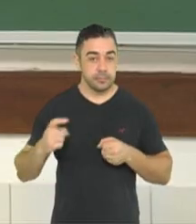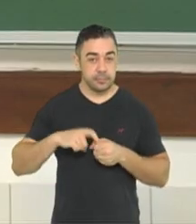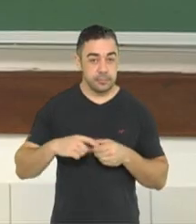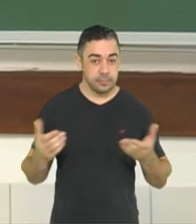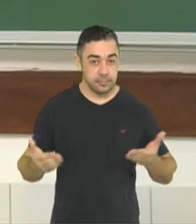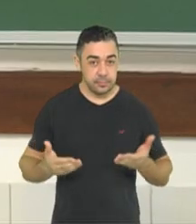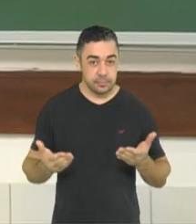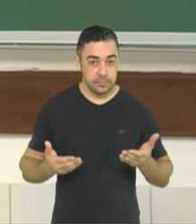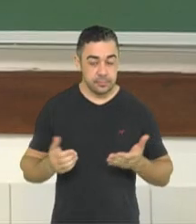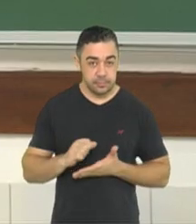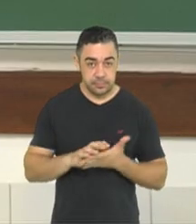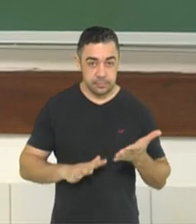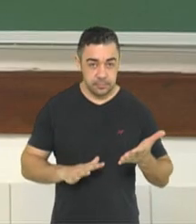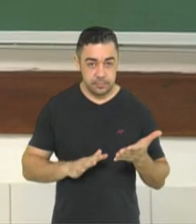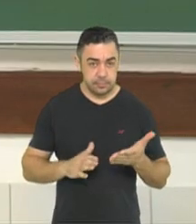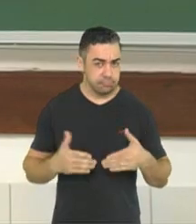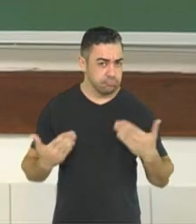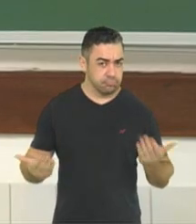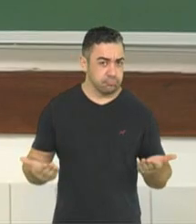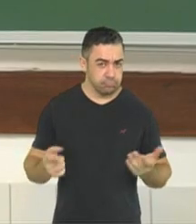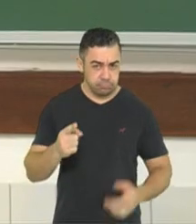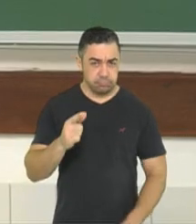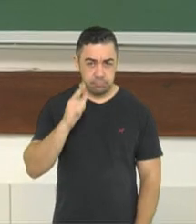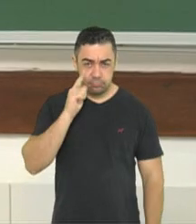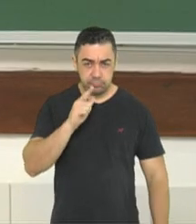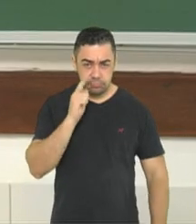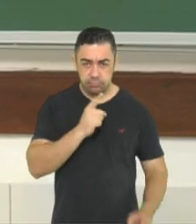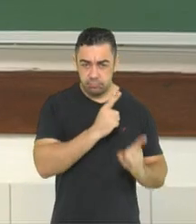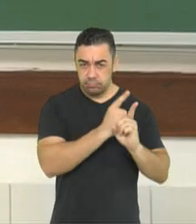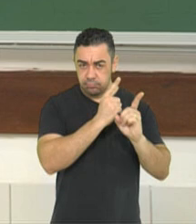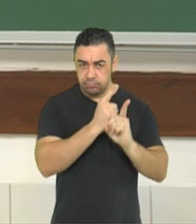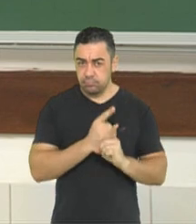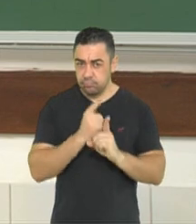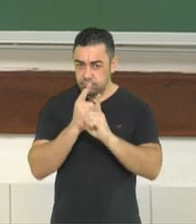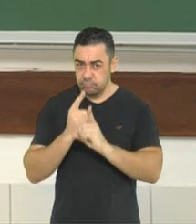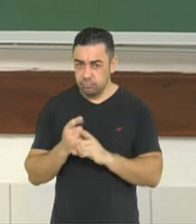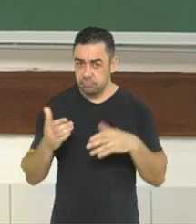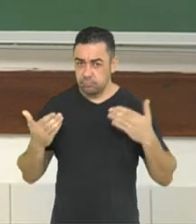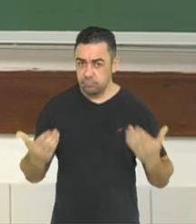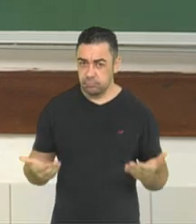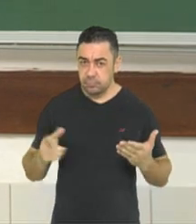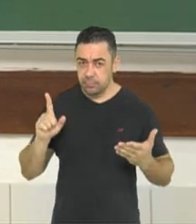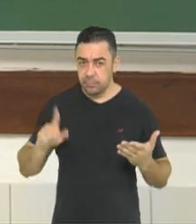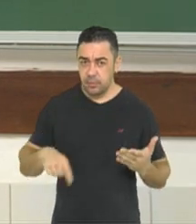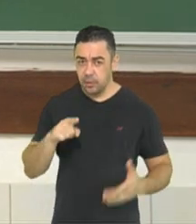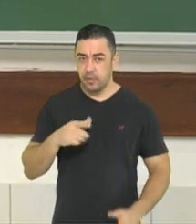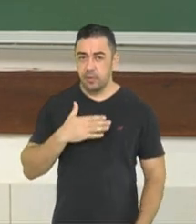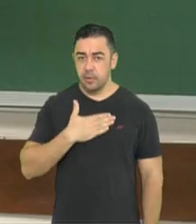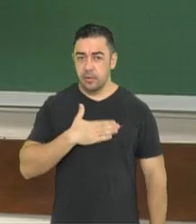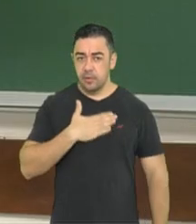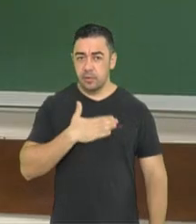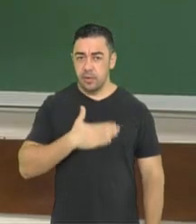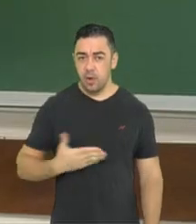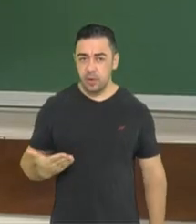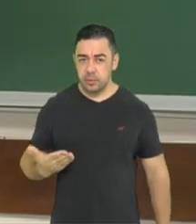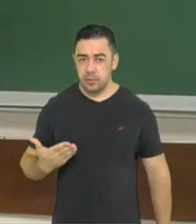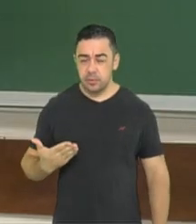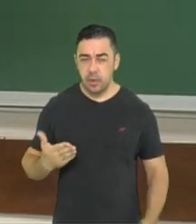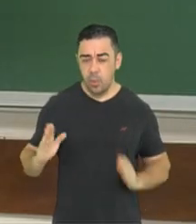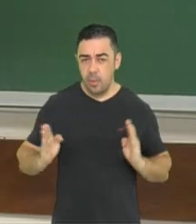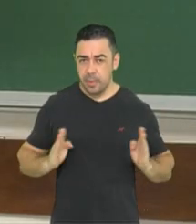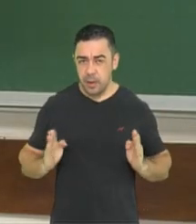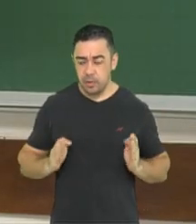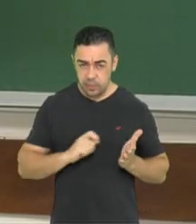Retornamos da nossa atividade. E aí, conseguiu identificar de onde são os artistas que você escuta, de que época